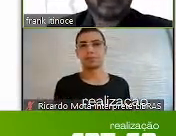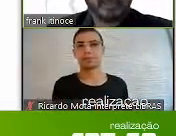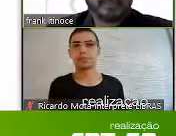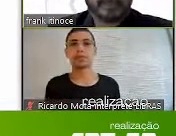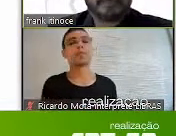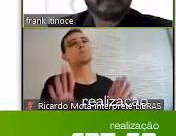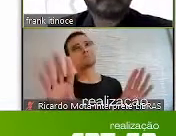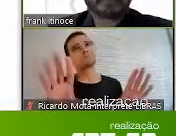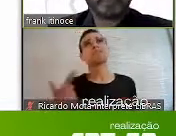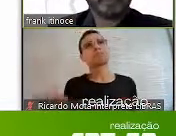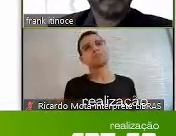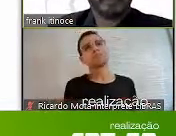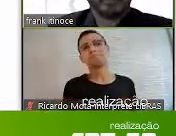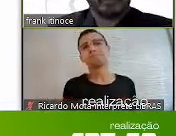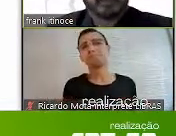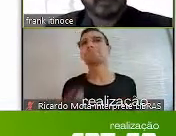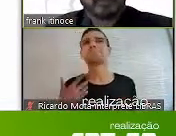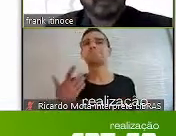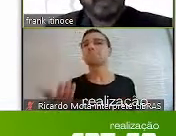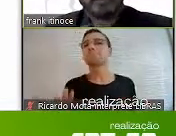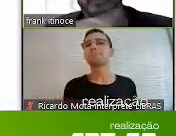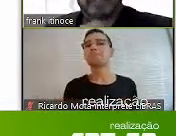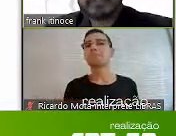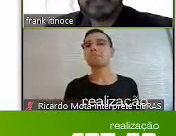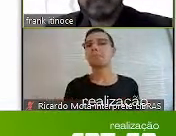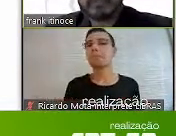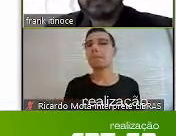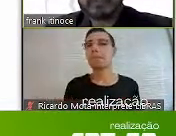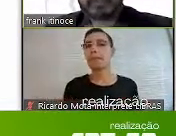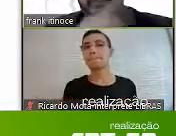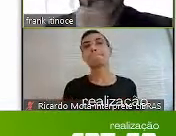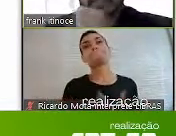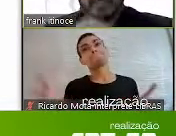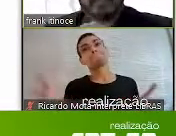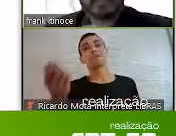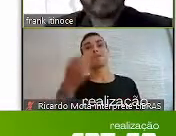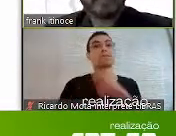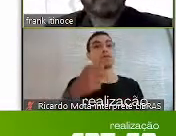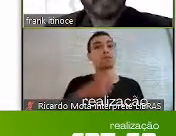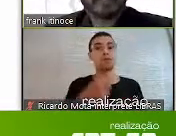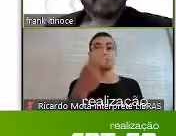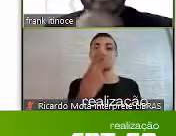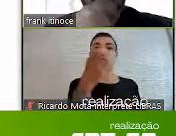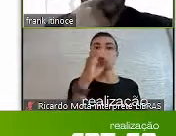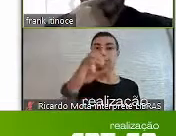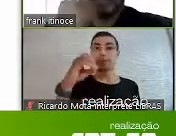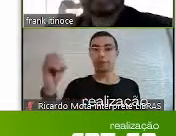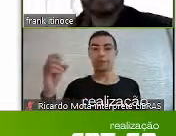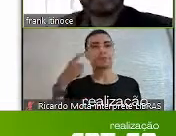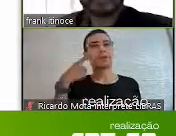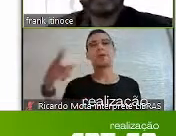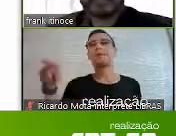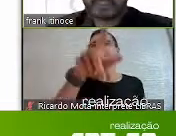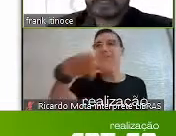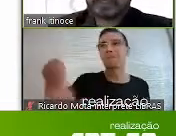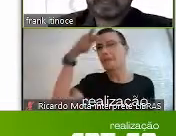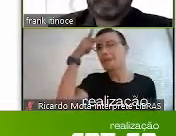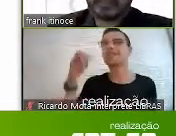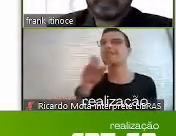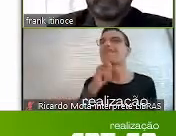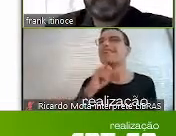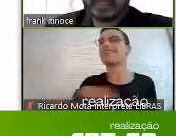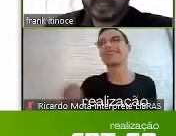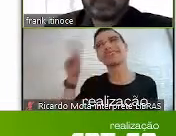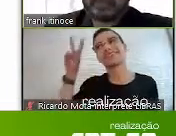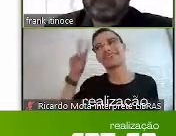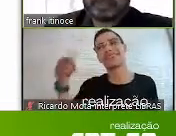Mas e aí, né? Em 2000, o pessoal mais velhinho aí vai lembrar, né? até 2000, a gente